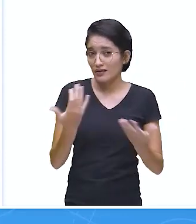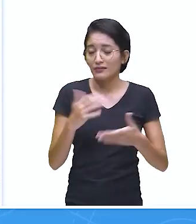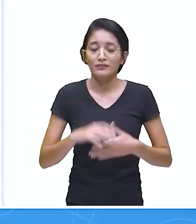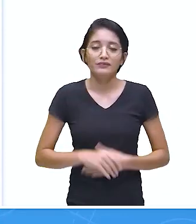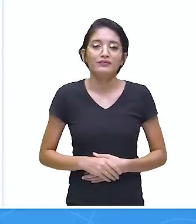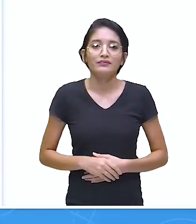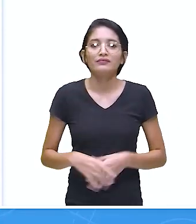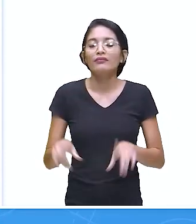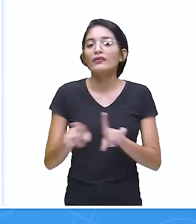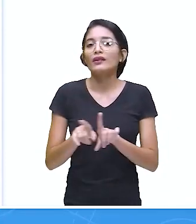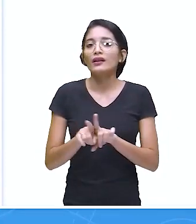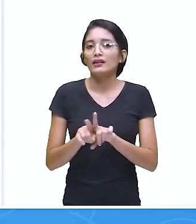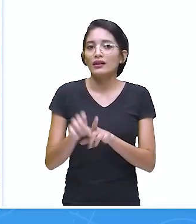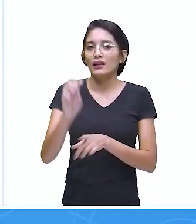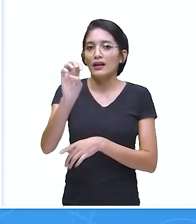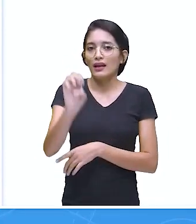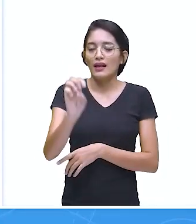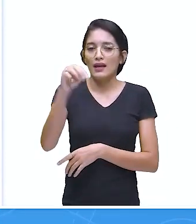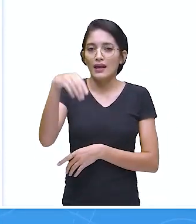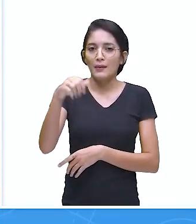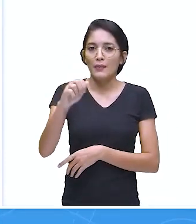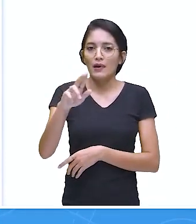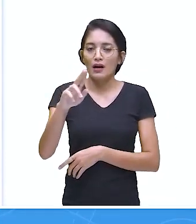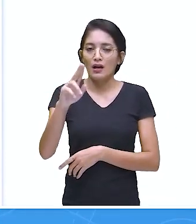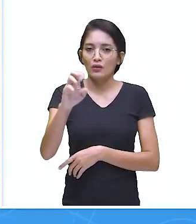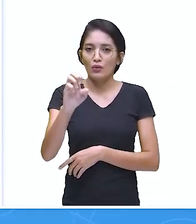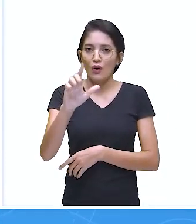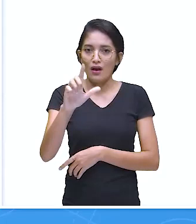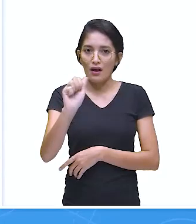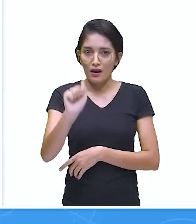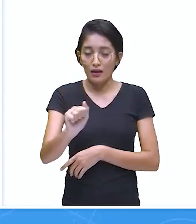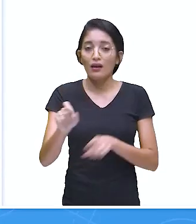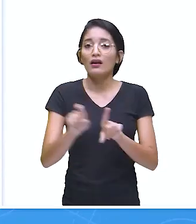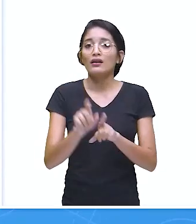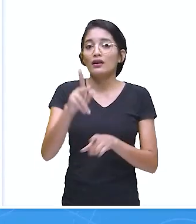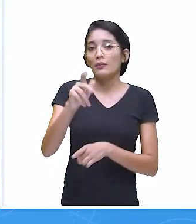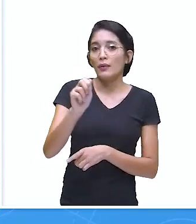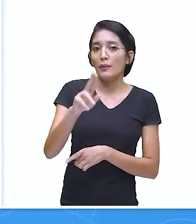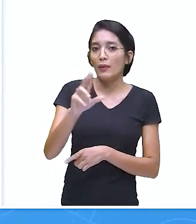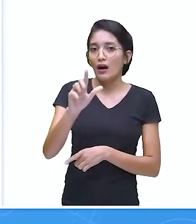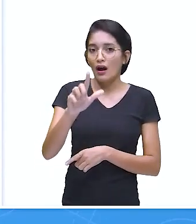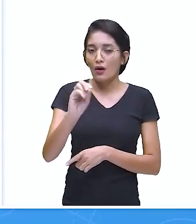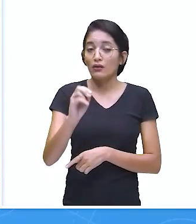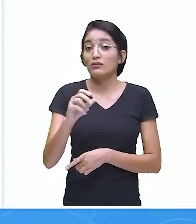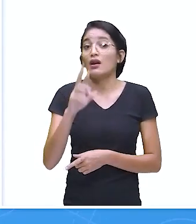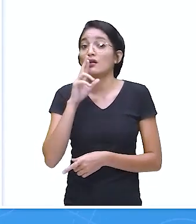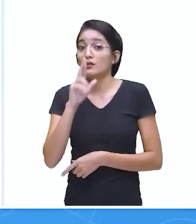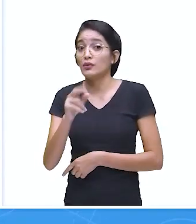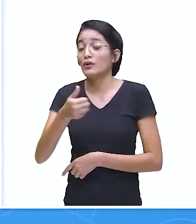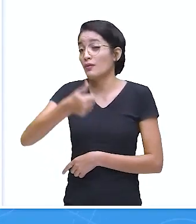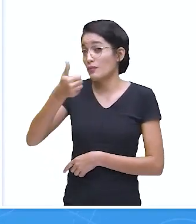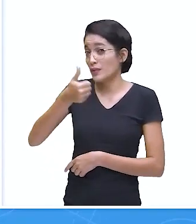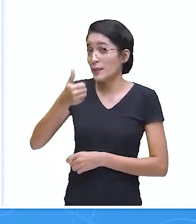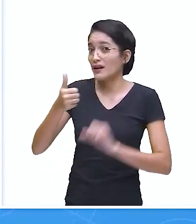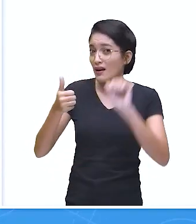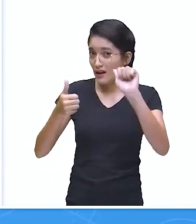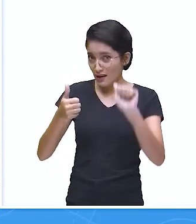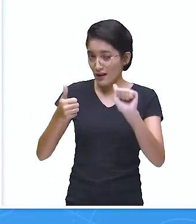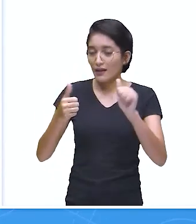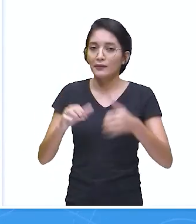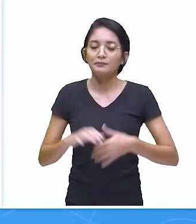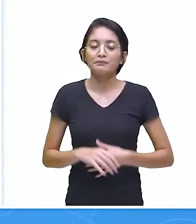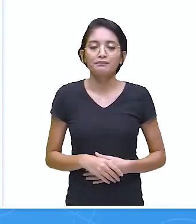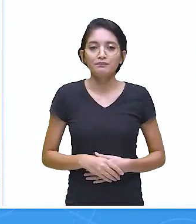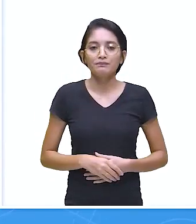quem? Participação aqui da Emanuela, do Paulo Henrique. Questão 1 é letra B, segundo o Paulo Henrique.